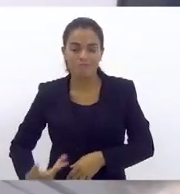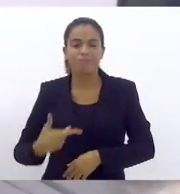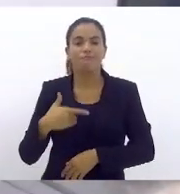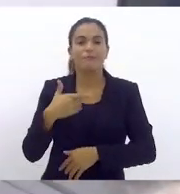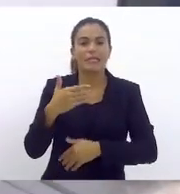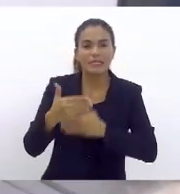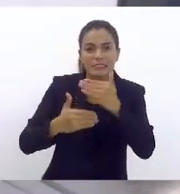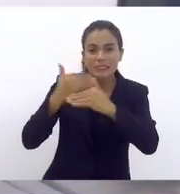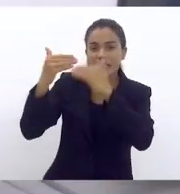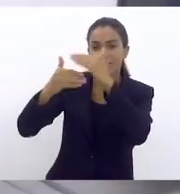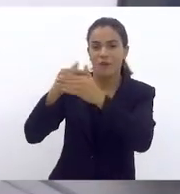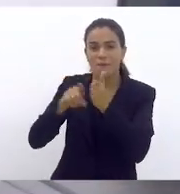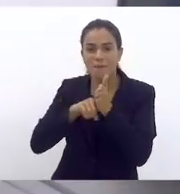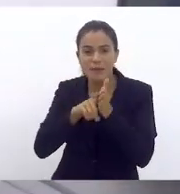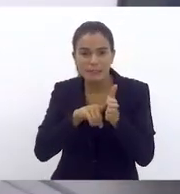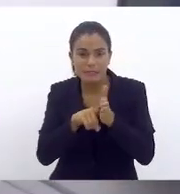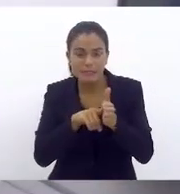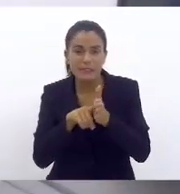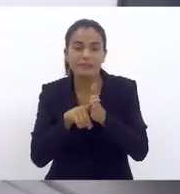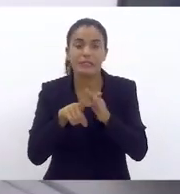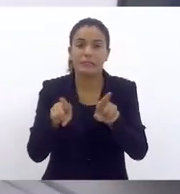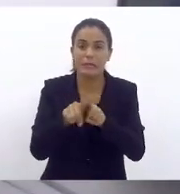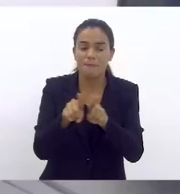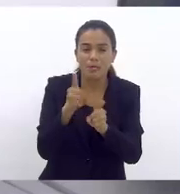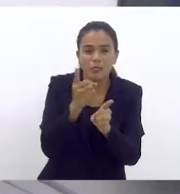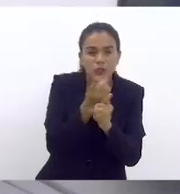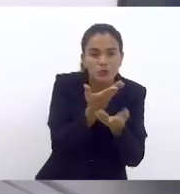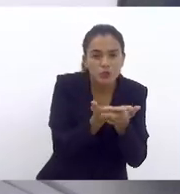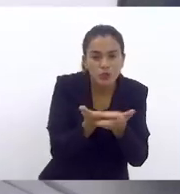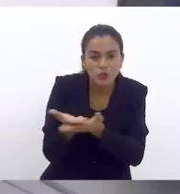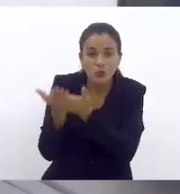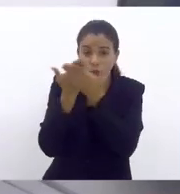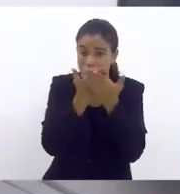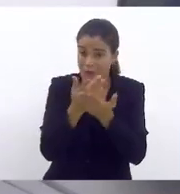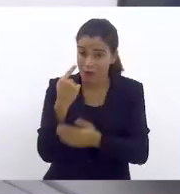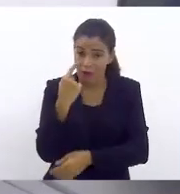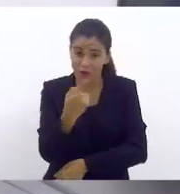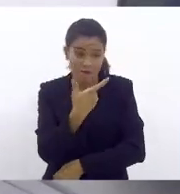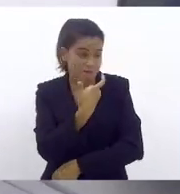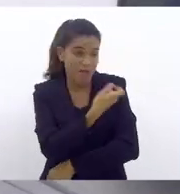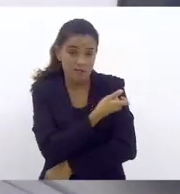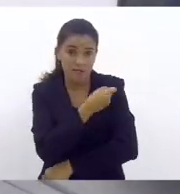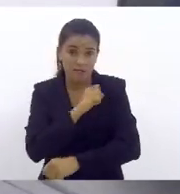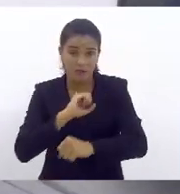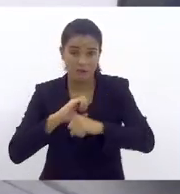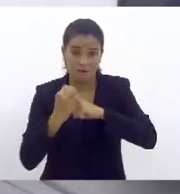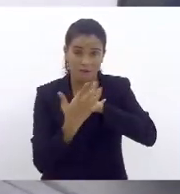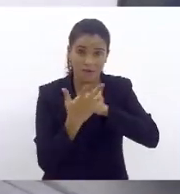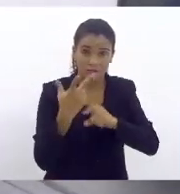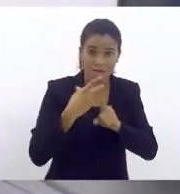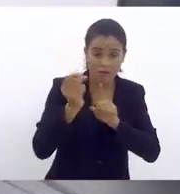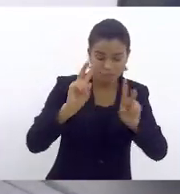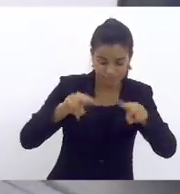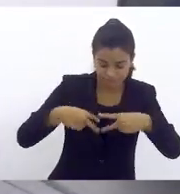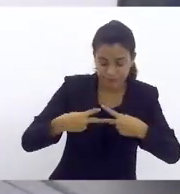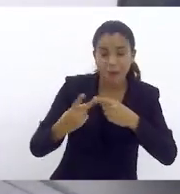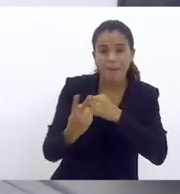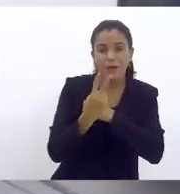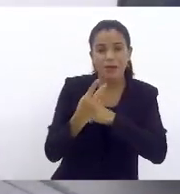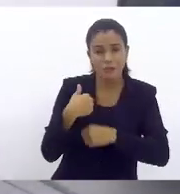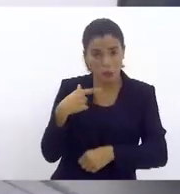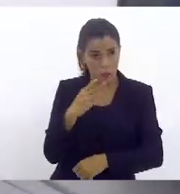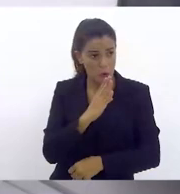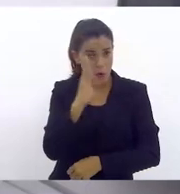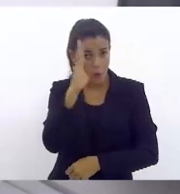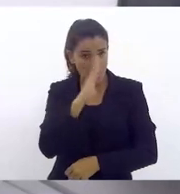e que desenvolve estudos clínicos de alta qualidade essas vacinas Todas Contra a covid 19 que estão aí no mercado parte o Brasil